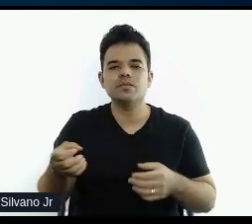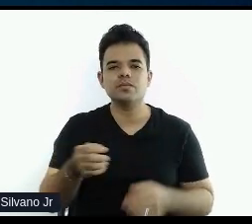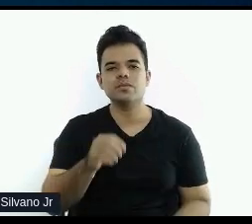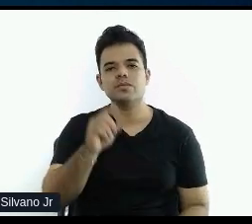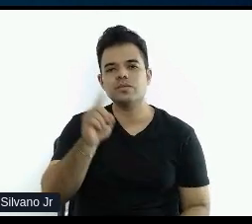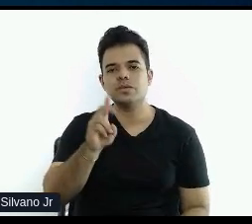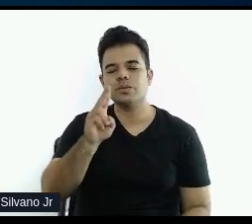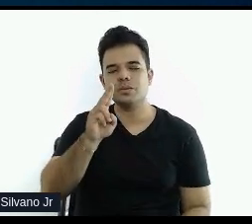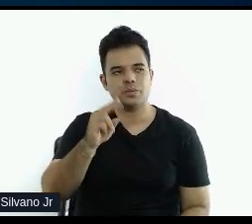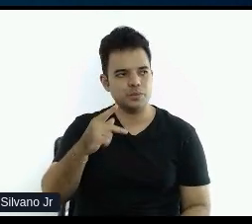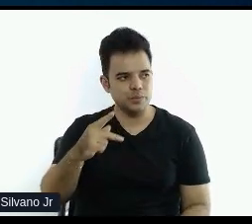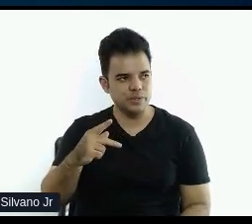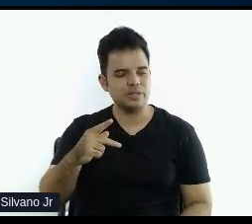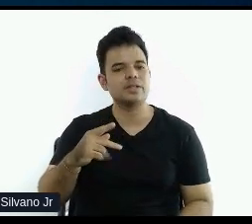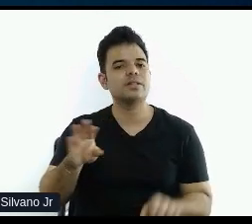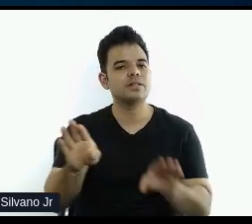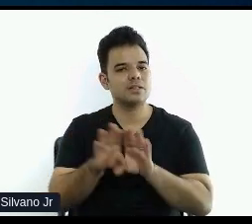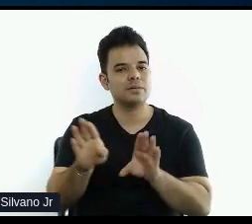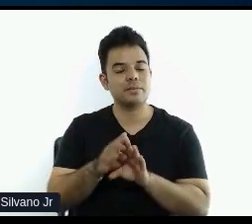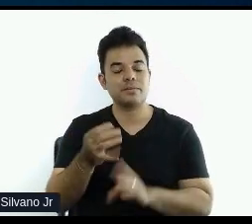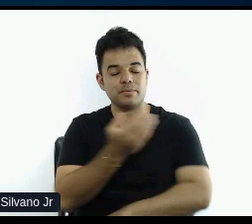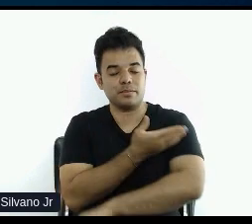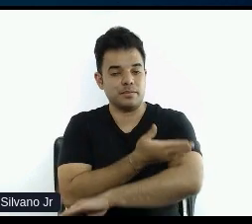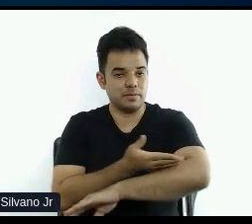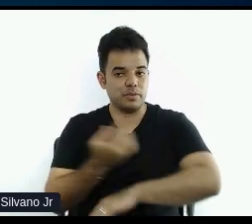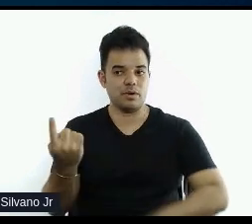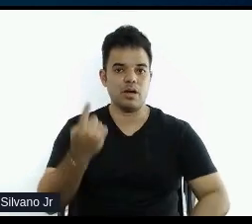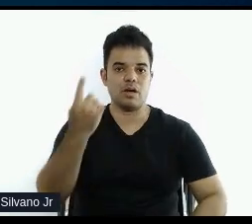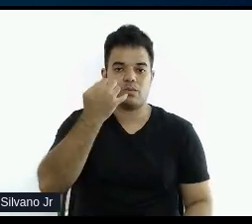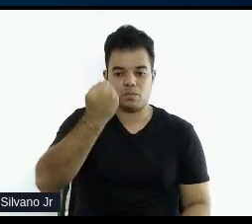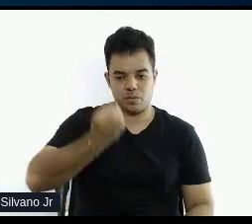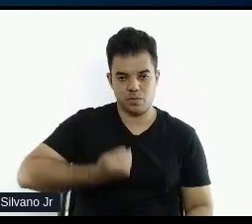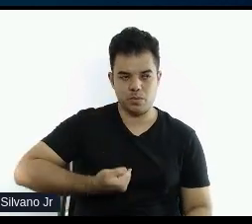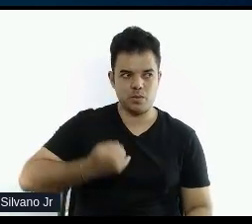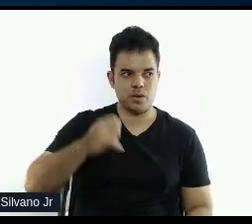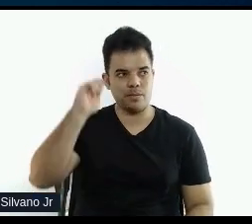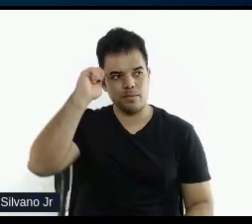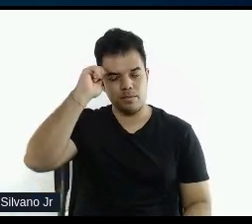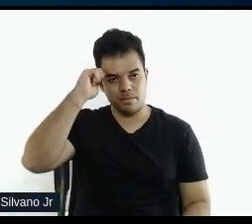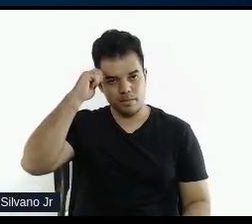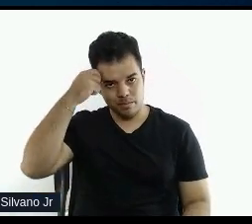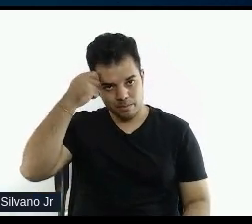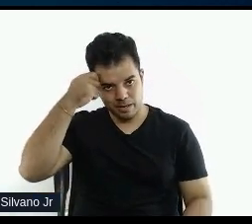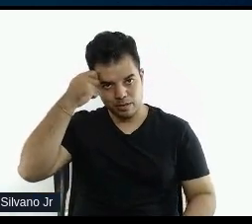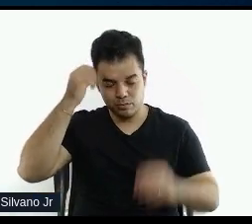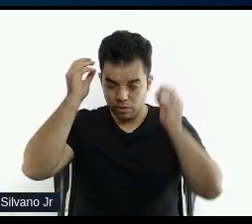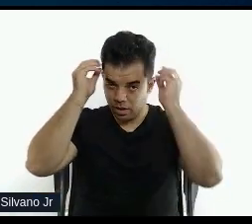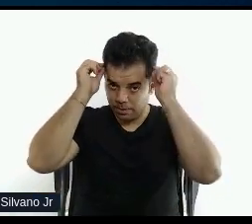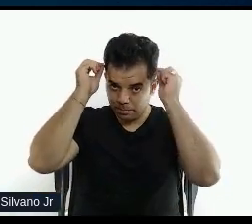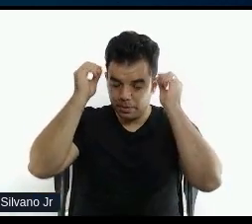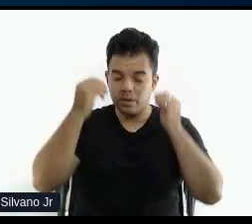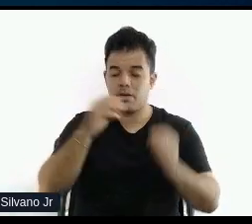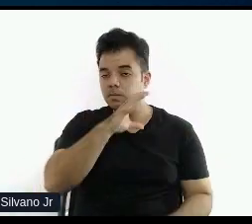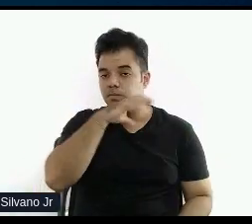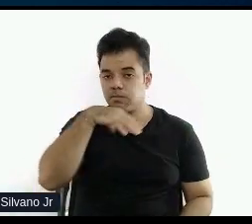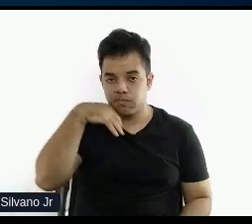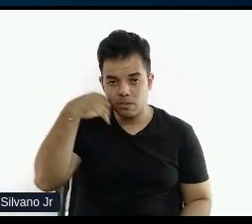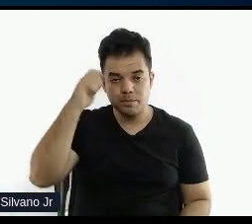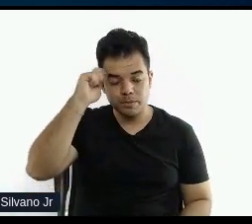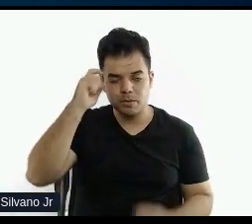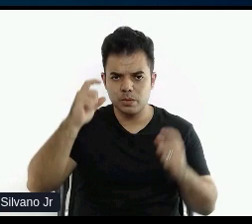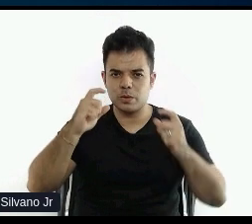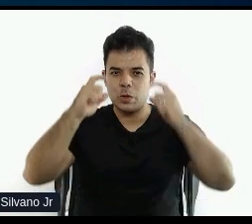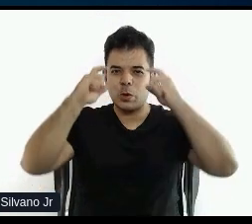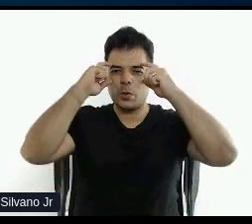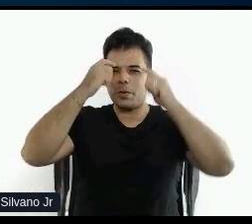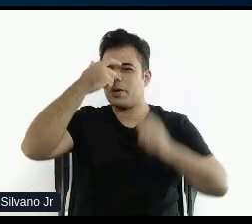um homem branco, alto, magro, cabelo preto, barba preta. Estou aqui de óculos, bem cara de nerd